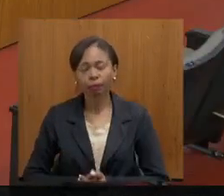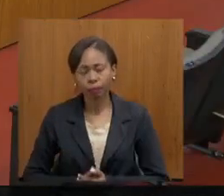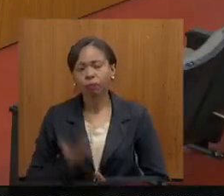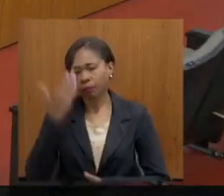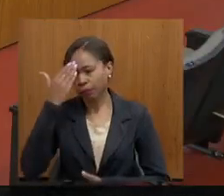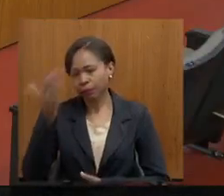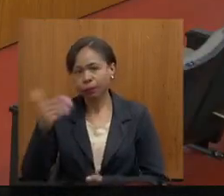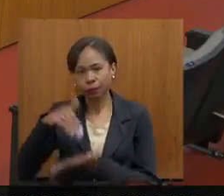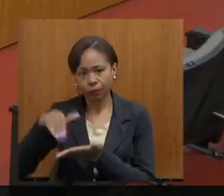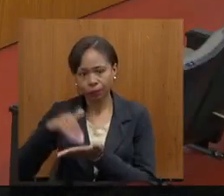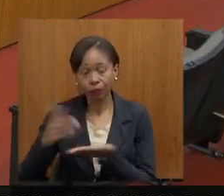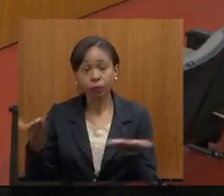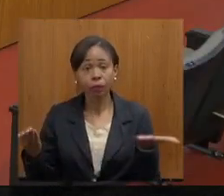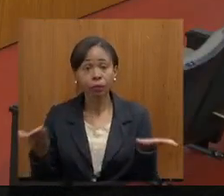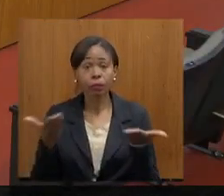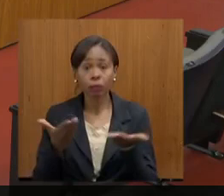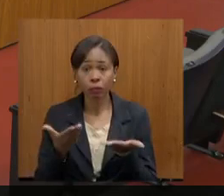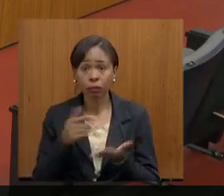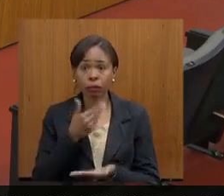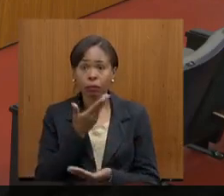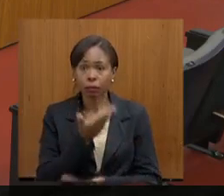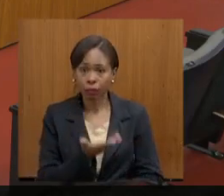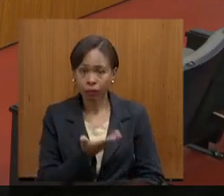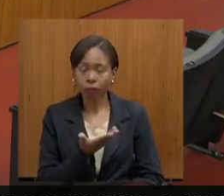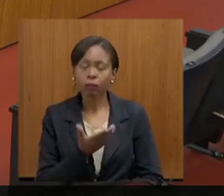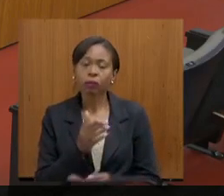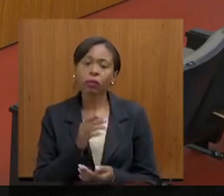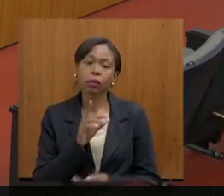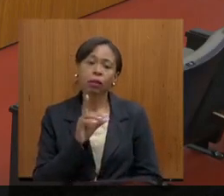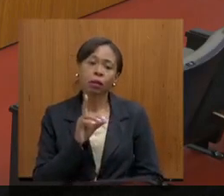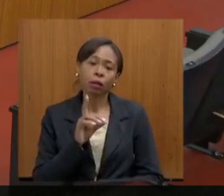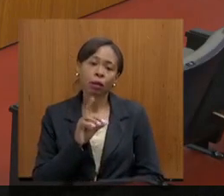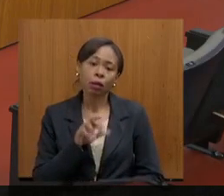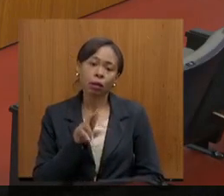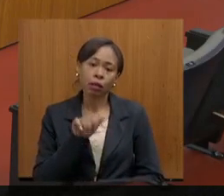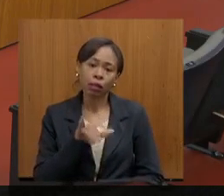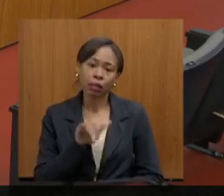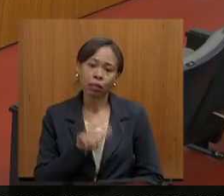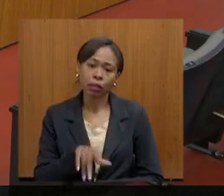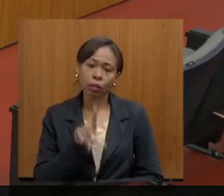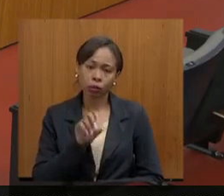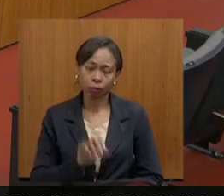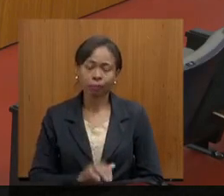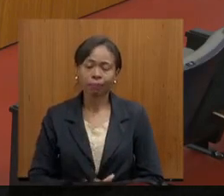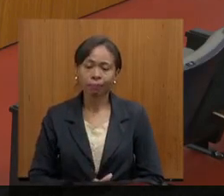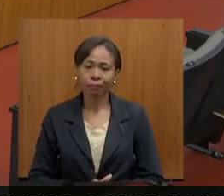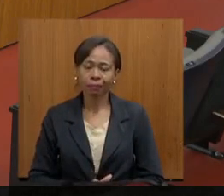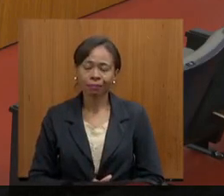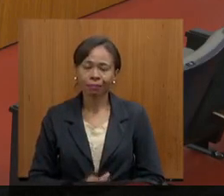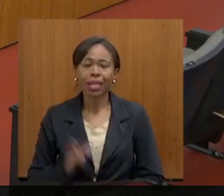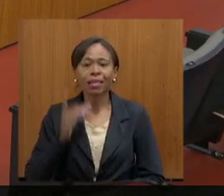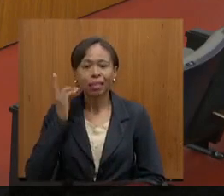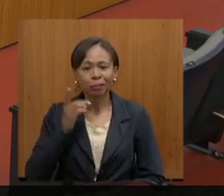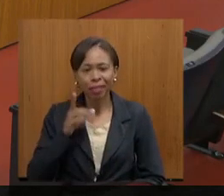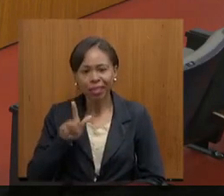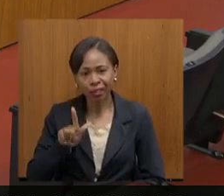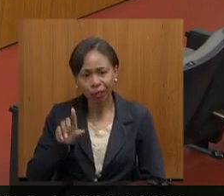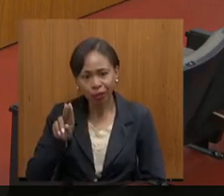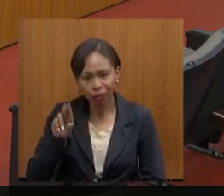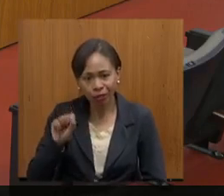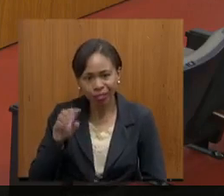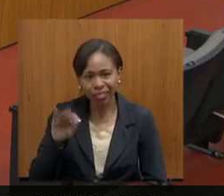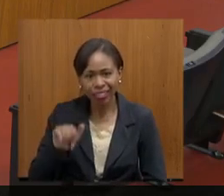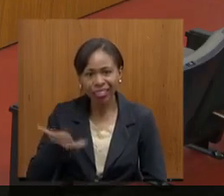secretário e agora passa a palavra ao Dr Reinaldo boa tarde